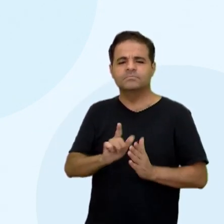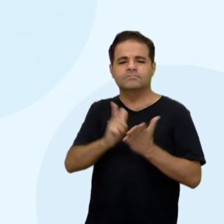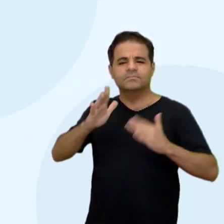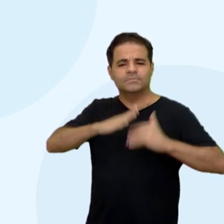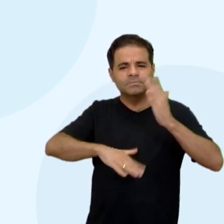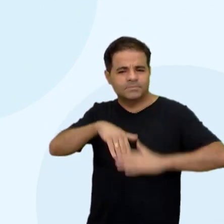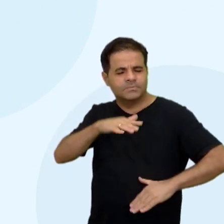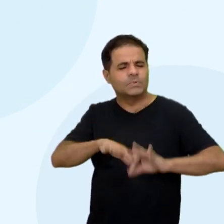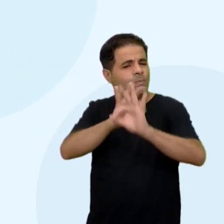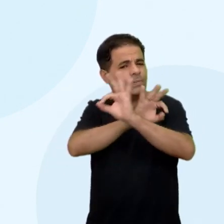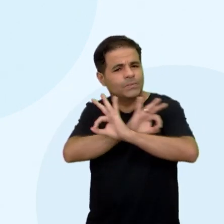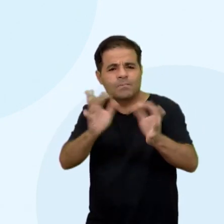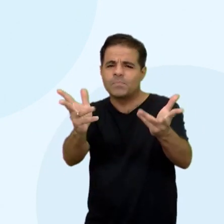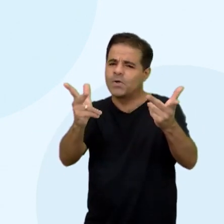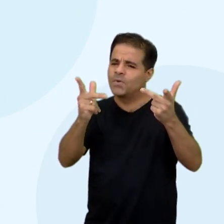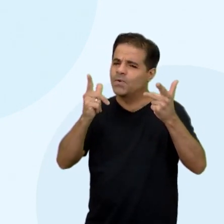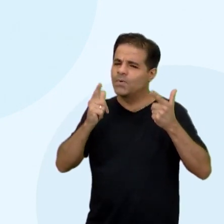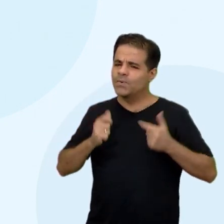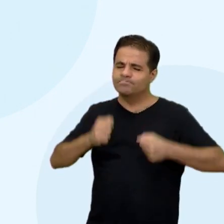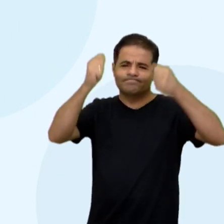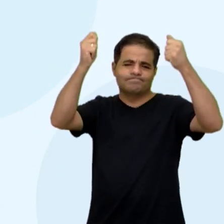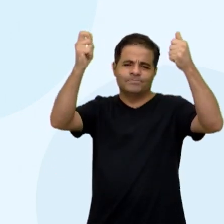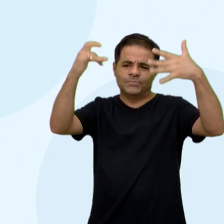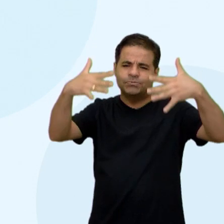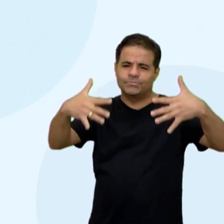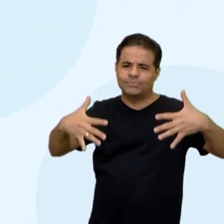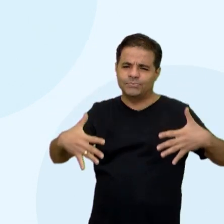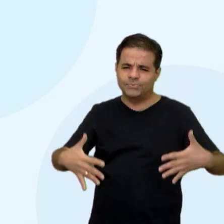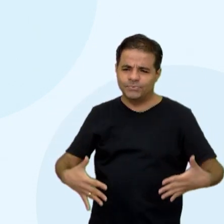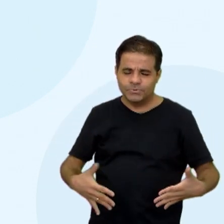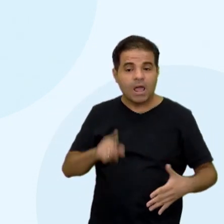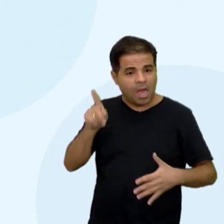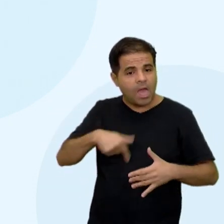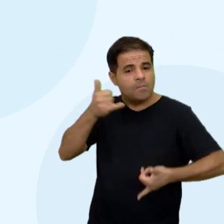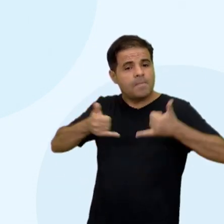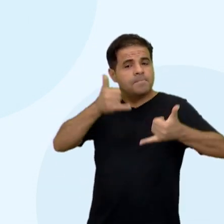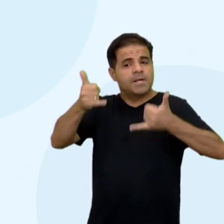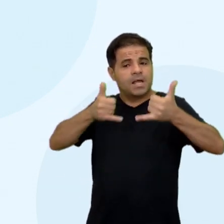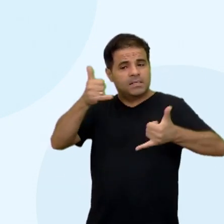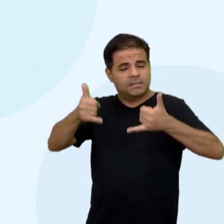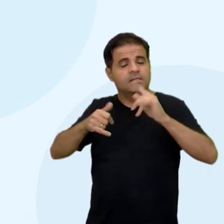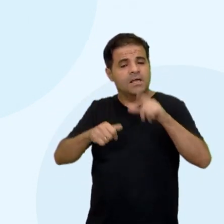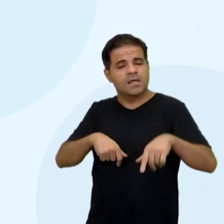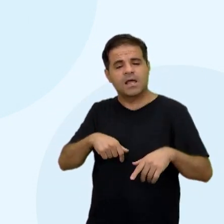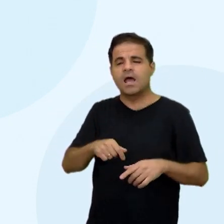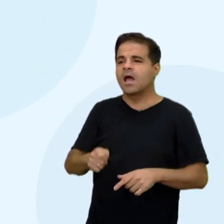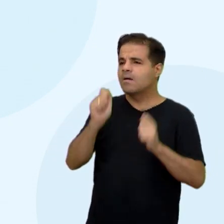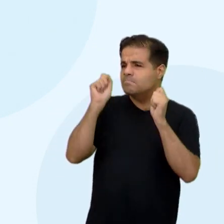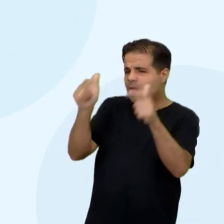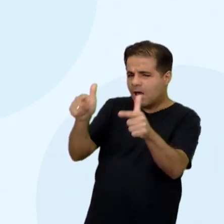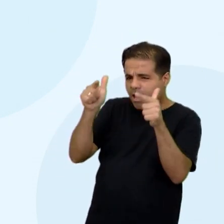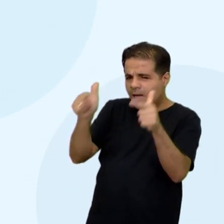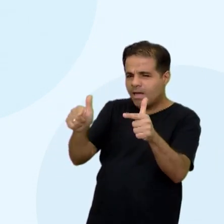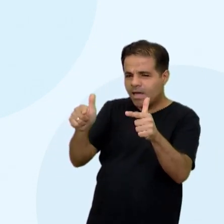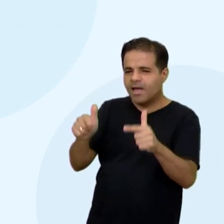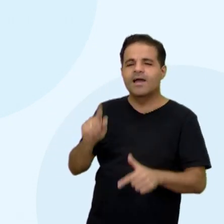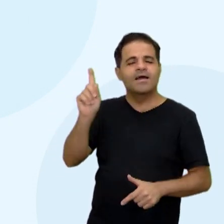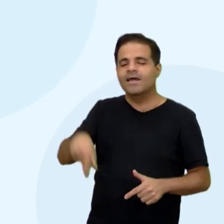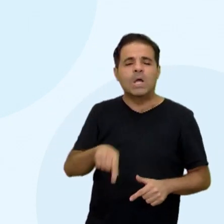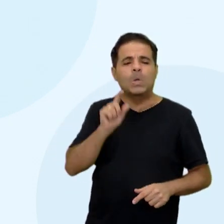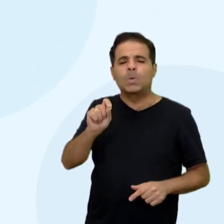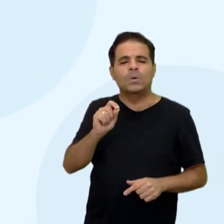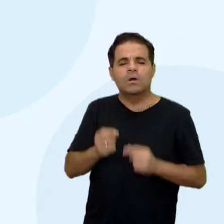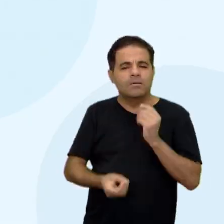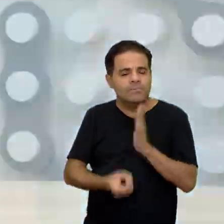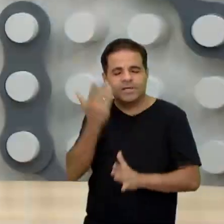acessar, que ele está fazendo aí meio que uma brincadeira, né? Uma sátira sobre como se faz